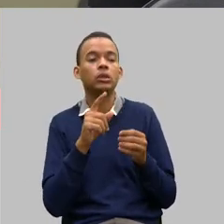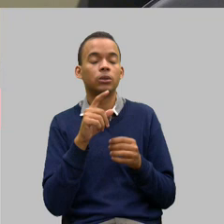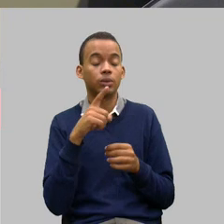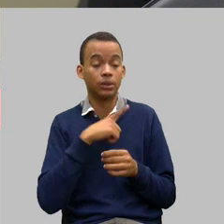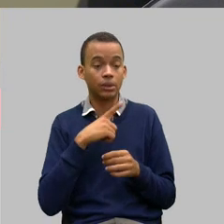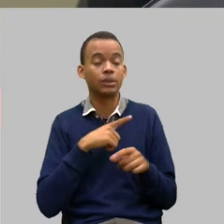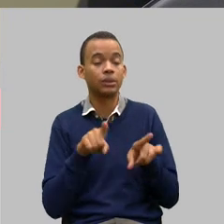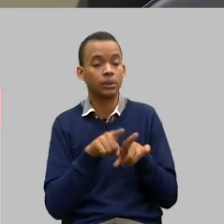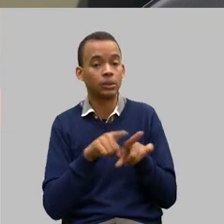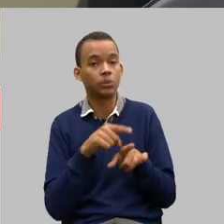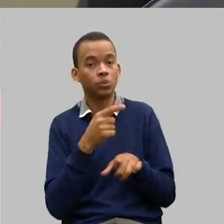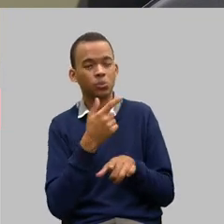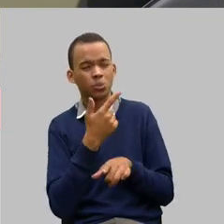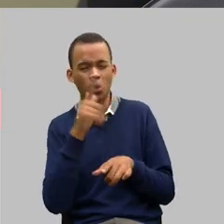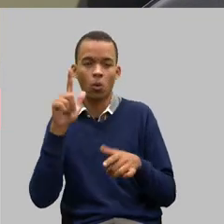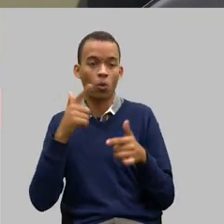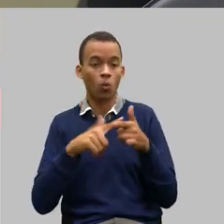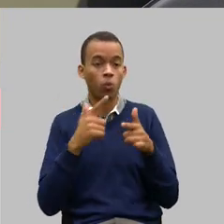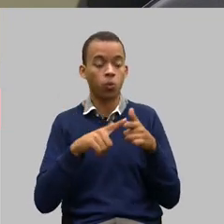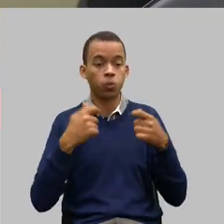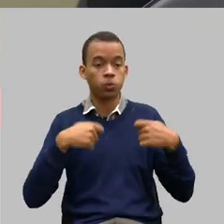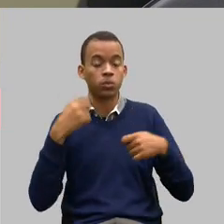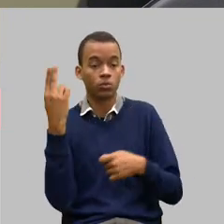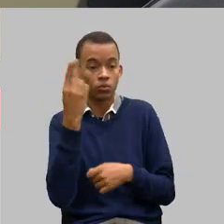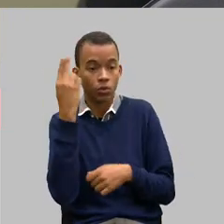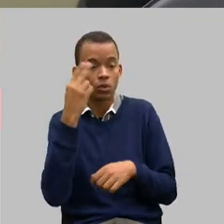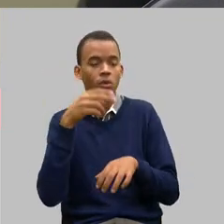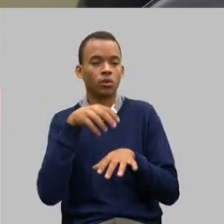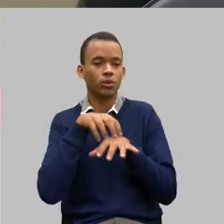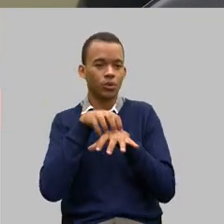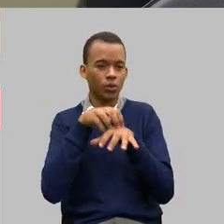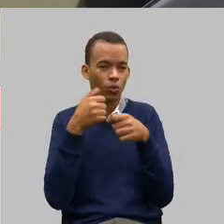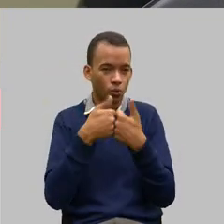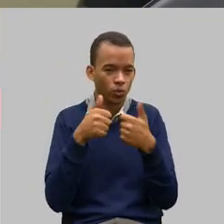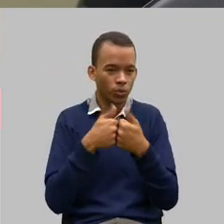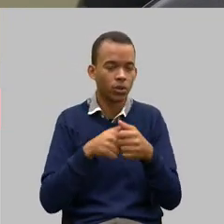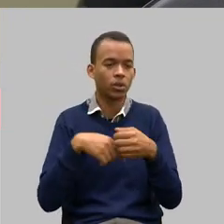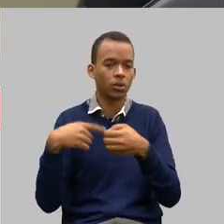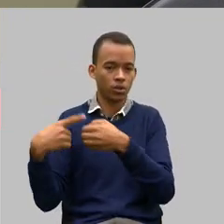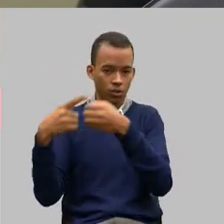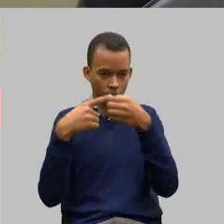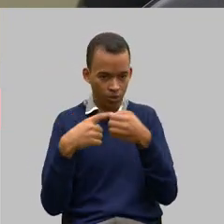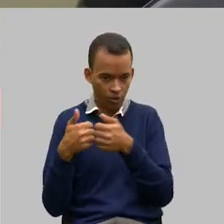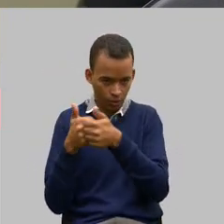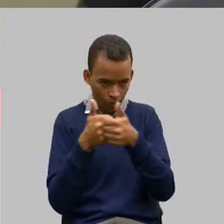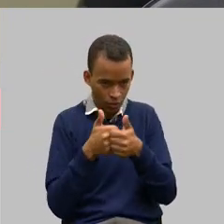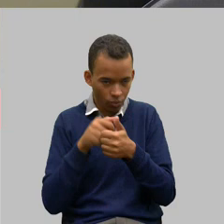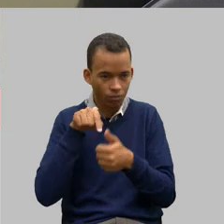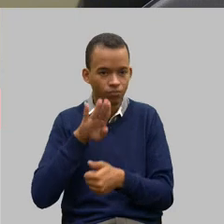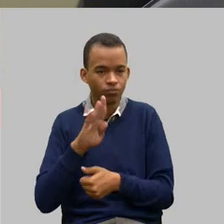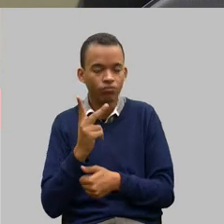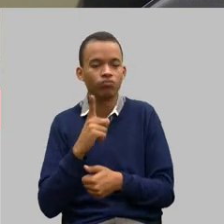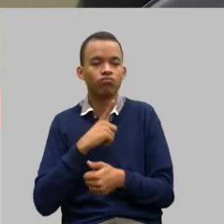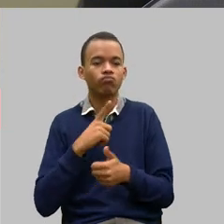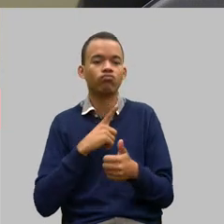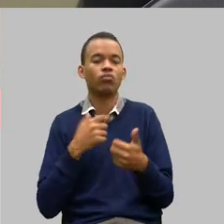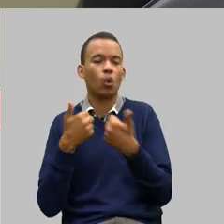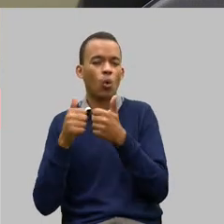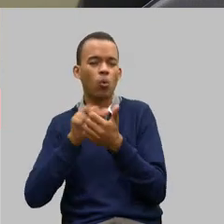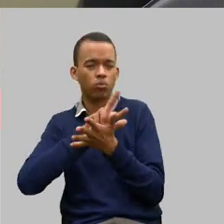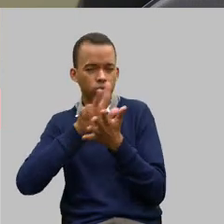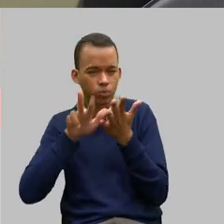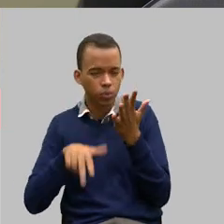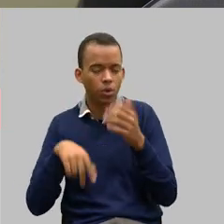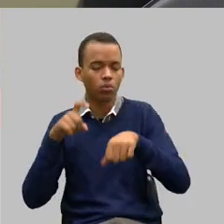prevista no sistema de transporte intermunicipal que passa por uma suspensão de dezenas de linhas e horários e má operação